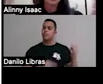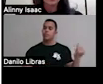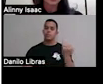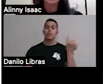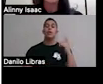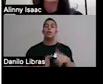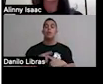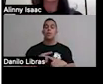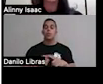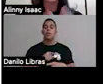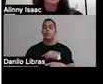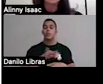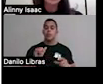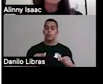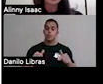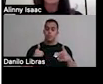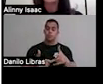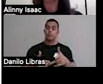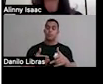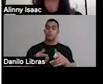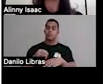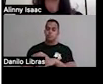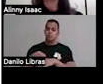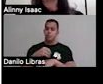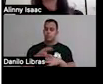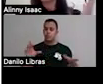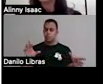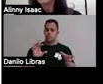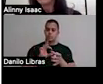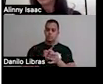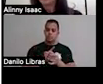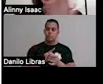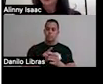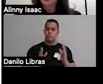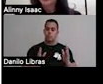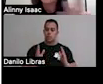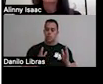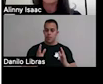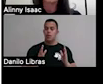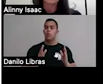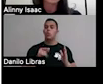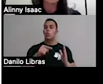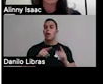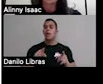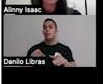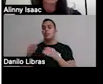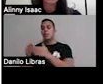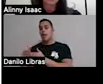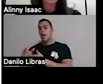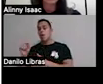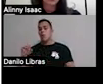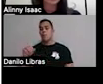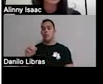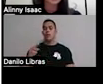atuar sinalizando desde períodos de fertilização até períodos, né, pós-natal ali de maturação das